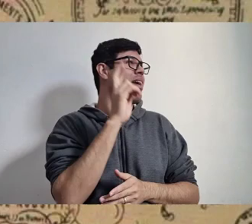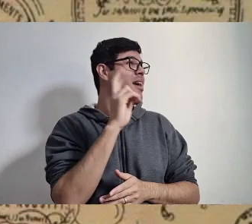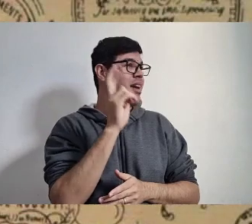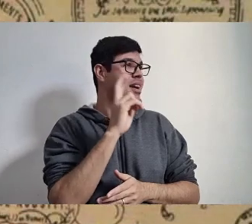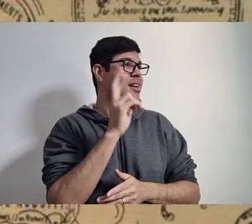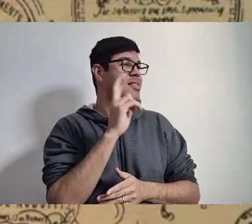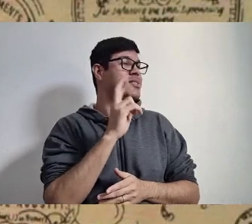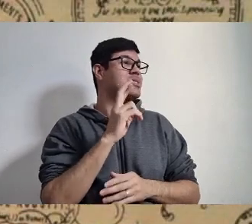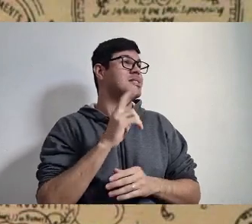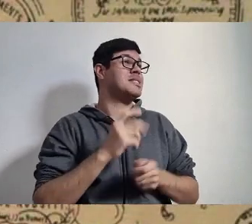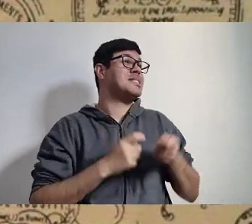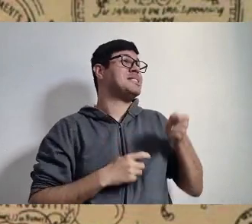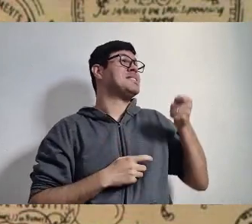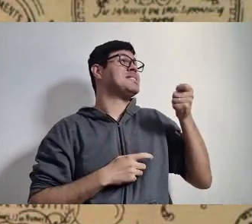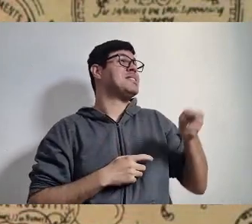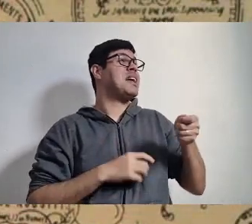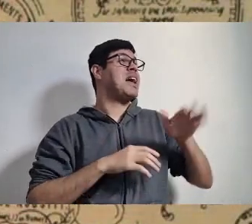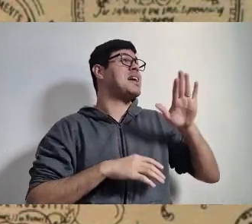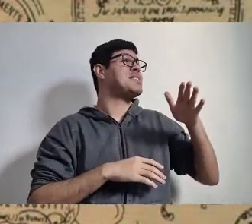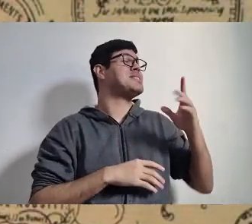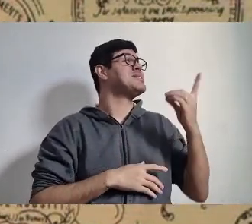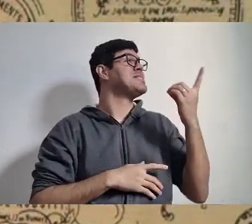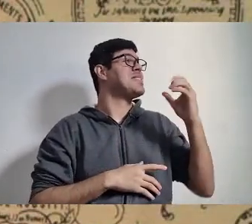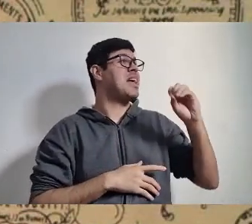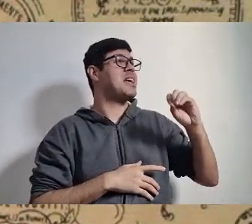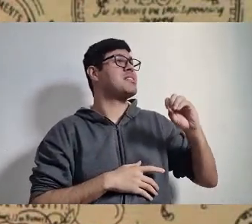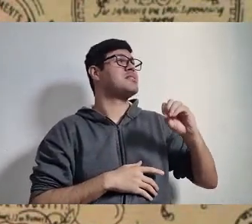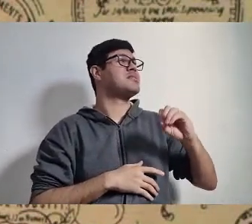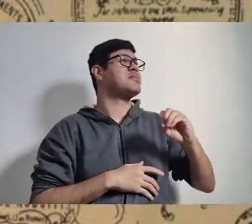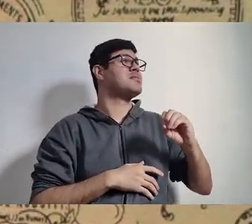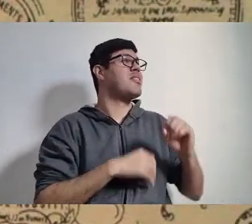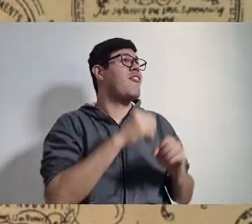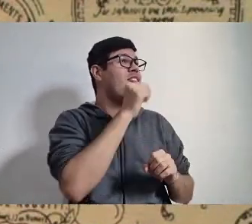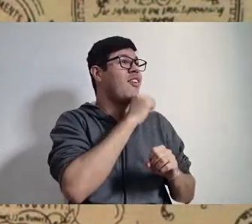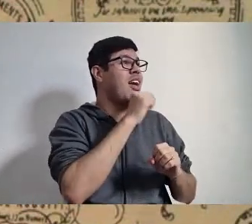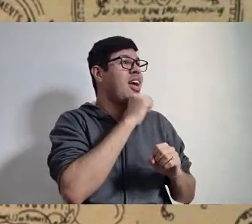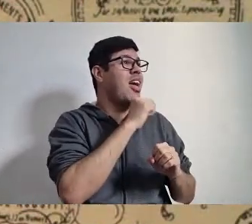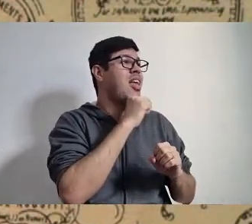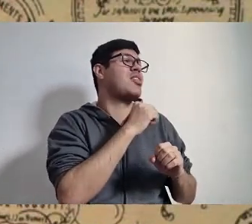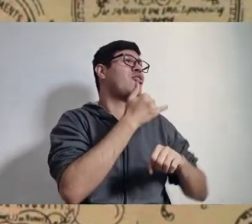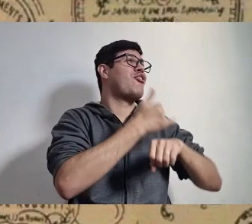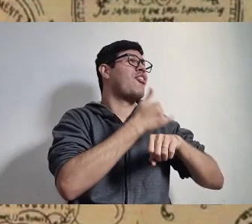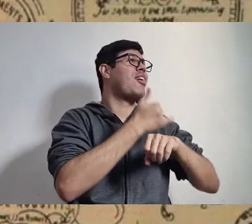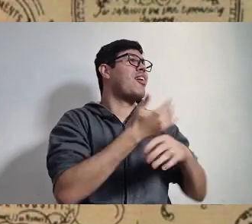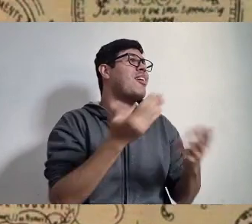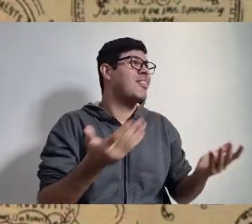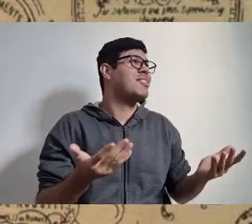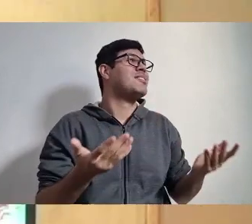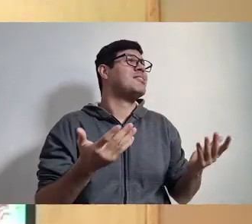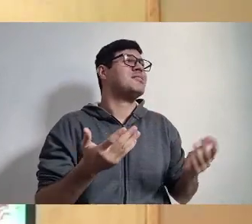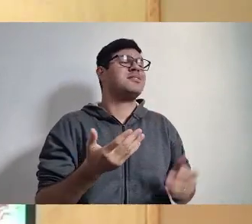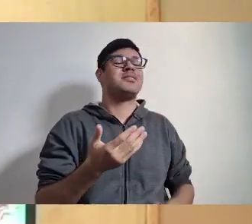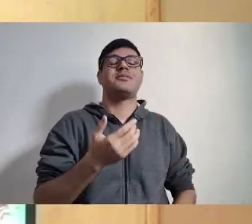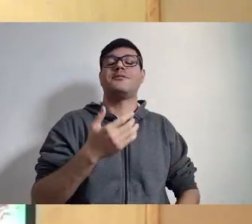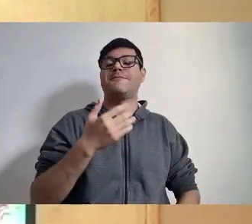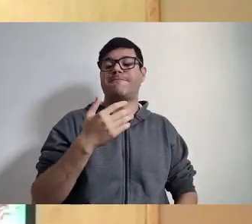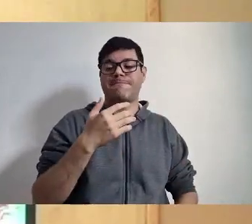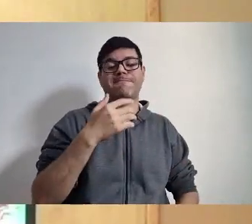leilão, as pessoas pagam 10 mil. Ferro velho. Isso é triste, Gil. Eu